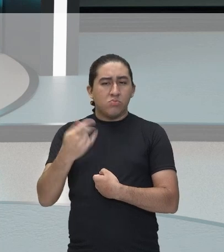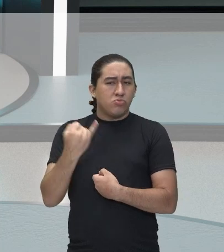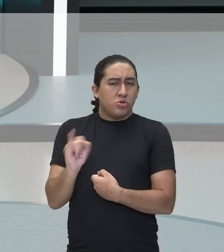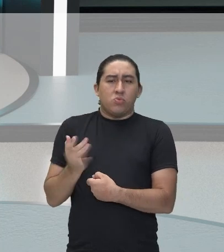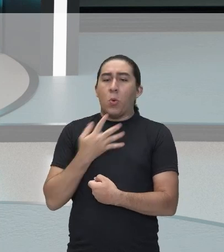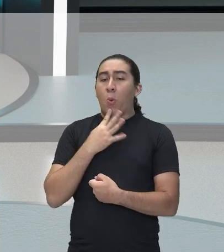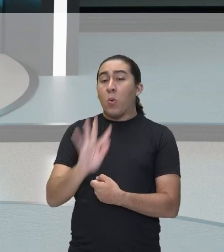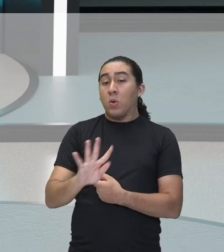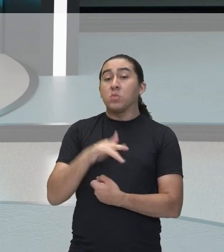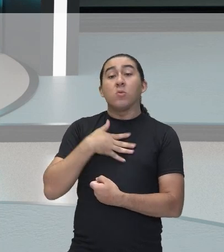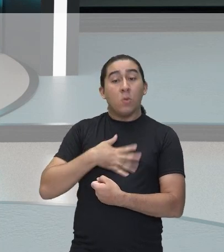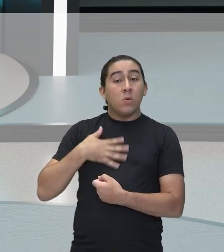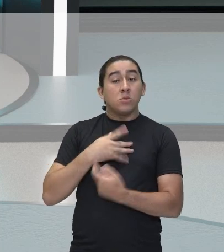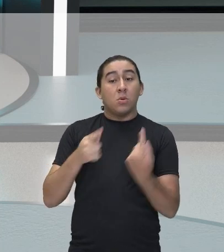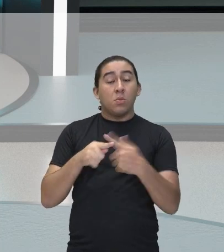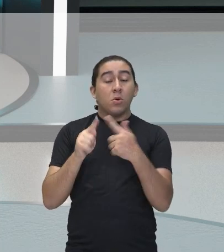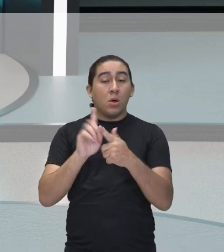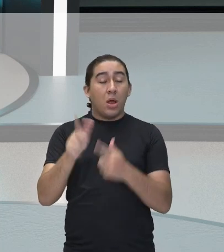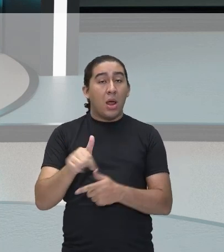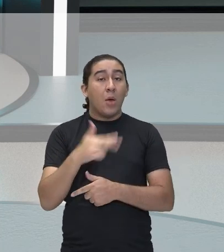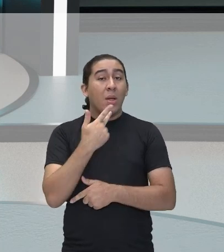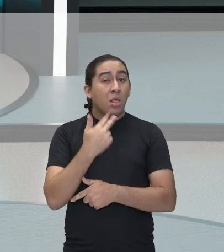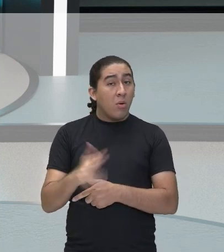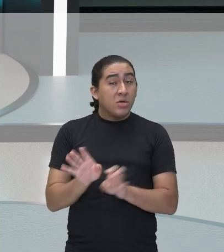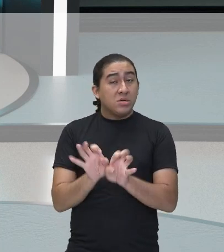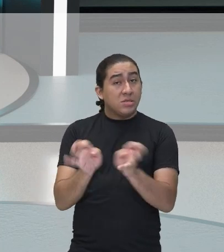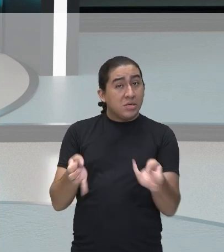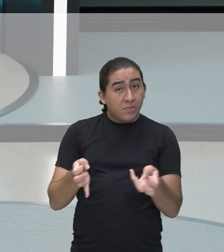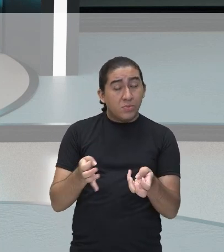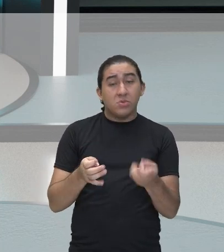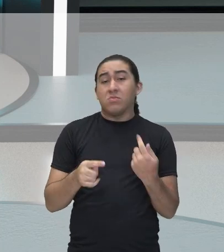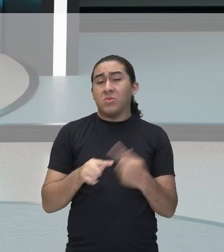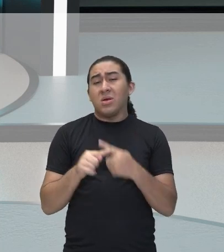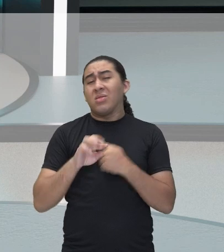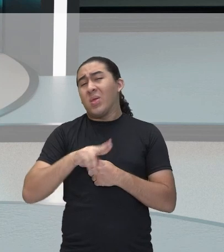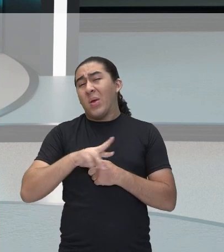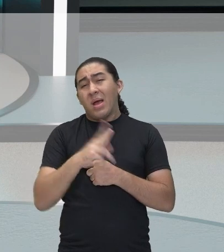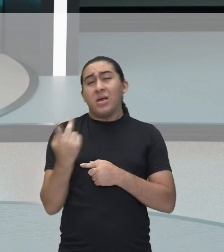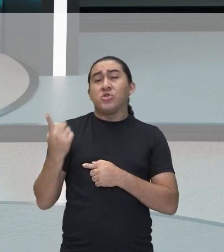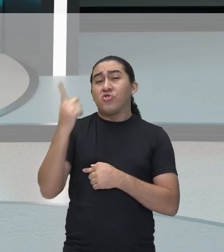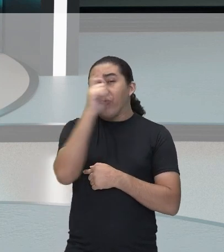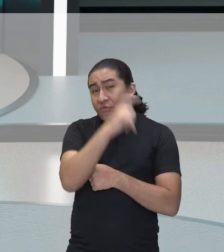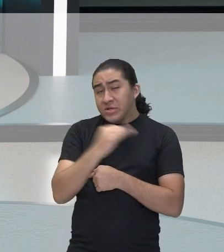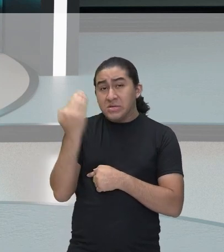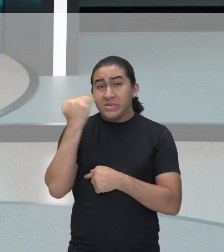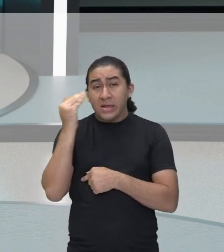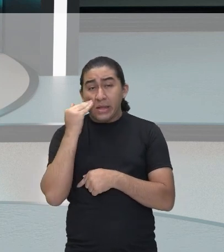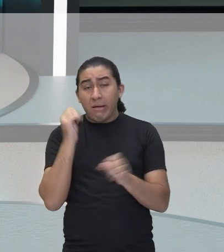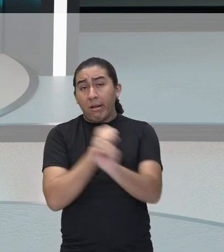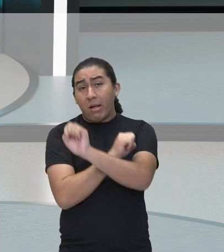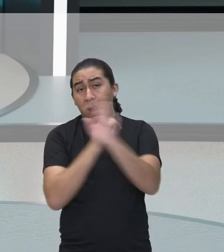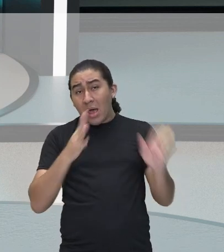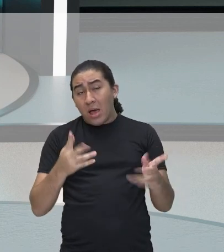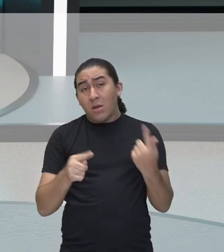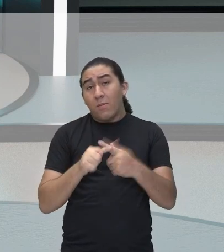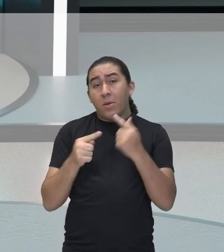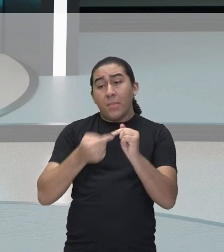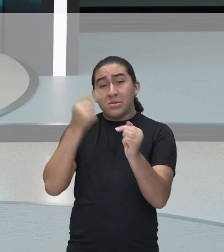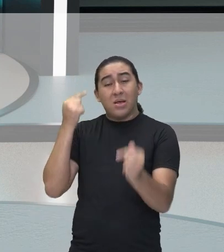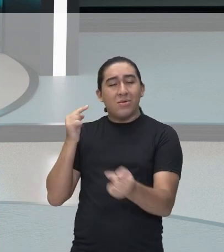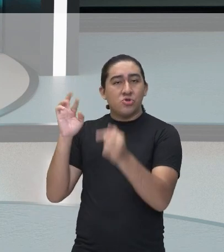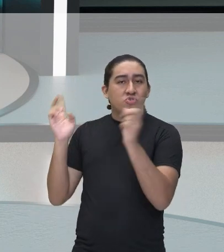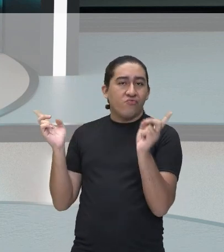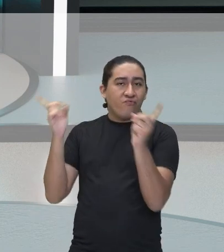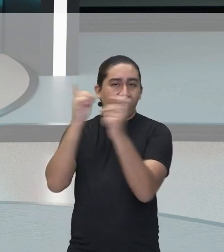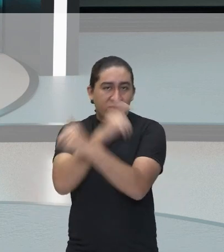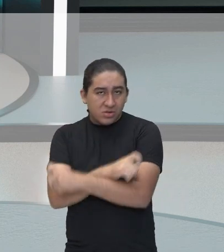porque é uma linguagem bem acessível, que não é coisa de todas as escolas, todos os movimentos literários, né?